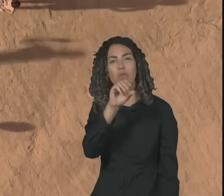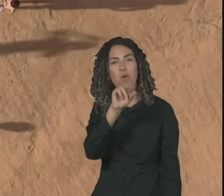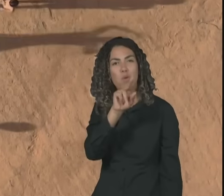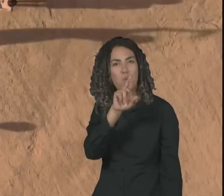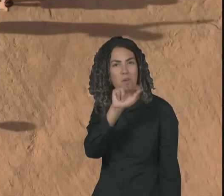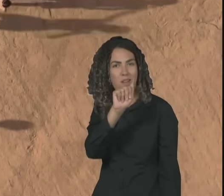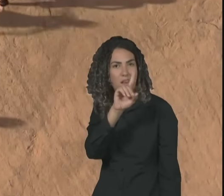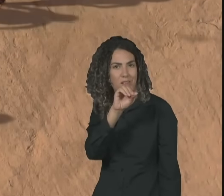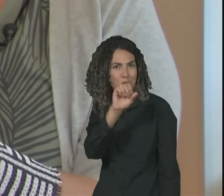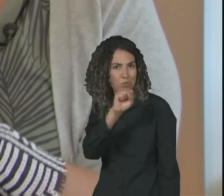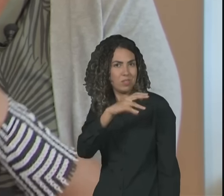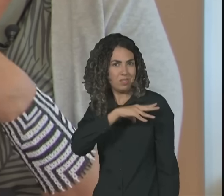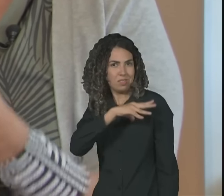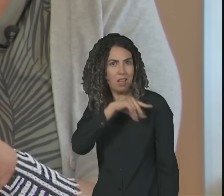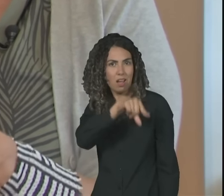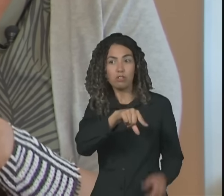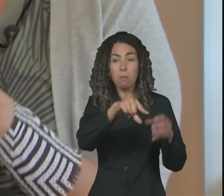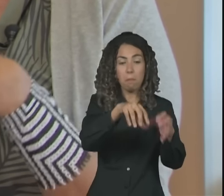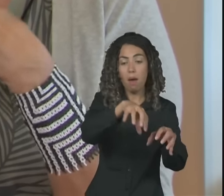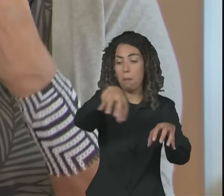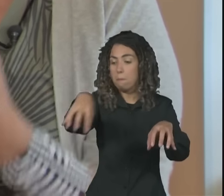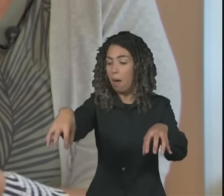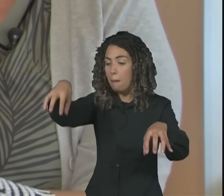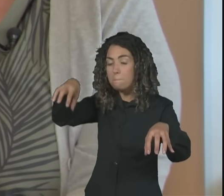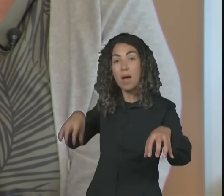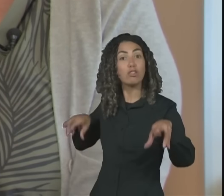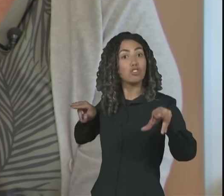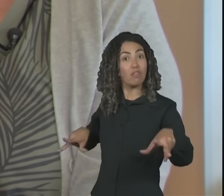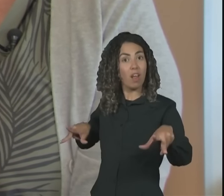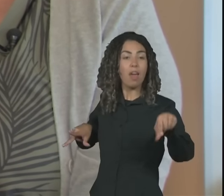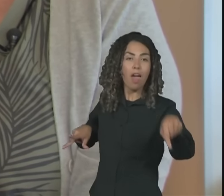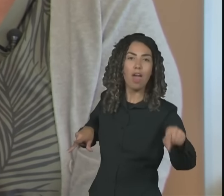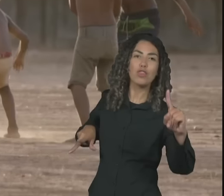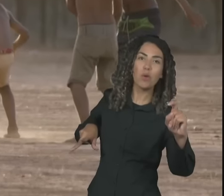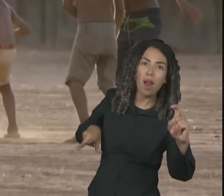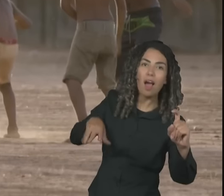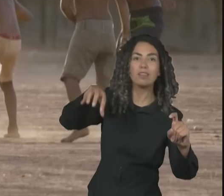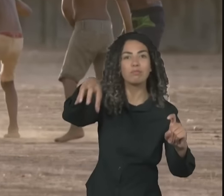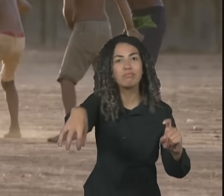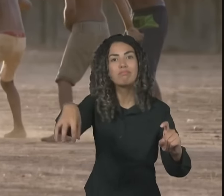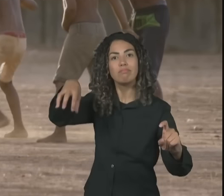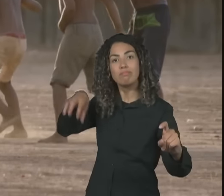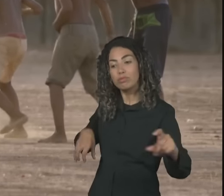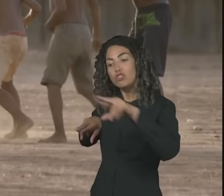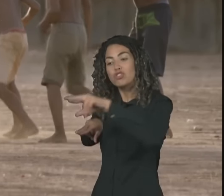tem uma característica muito diferente, tem uma língua diferente, tem um jeito de estar no mundo diferente.